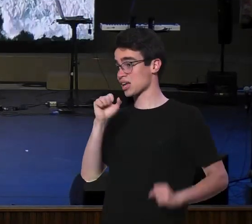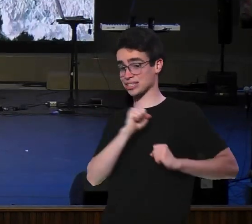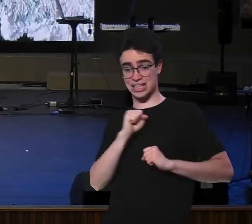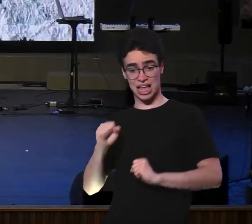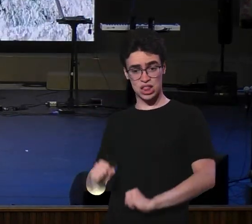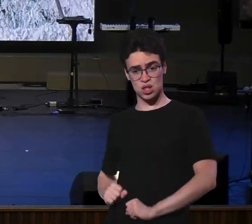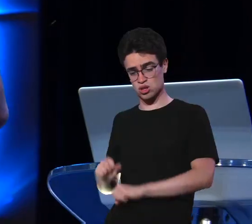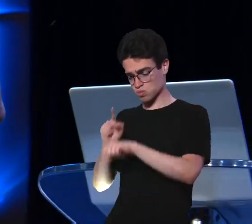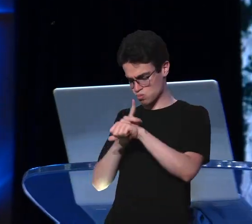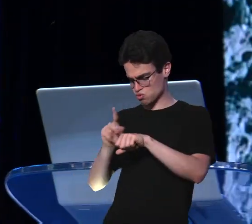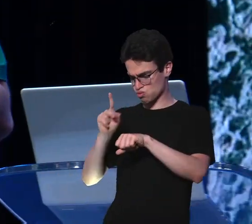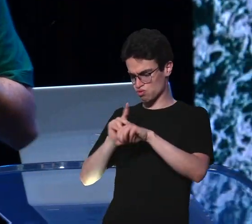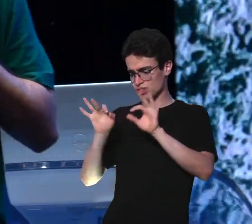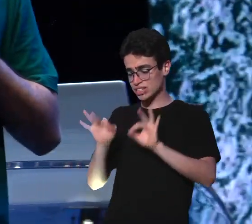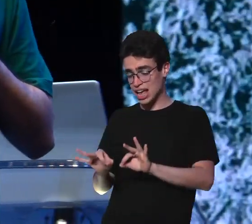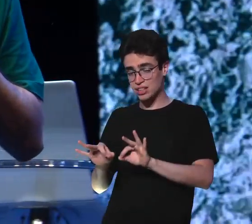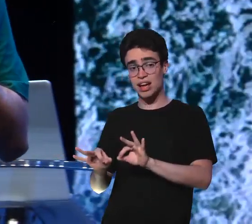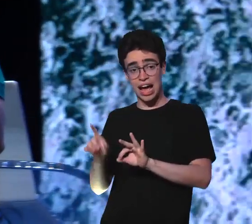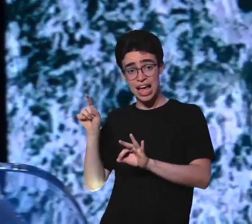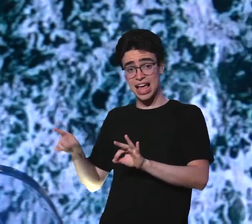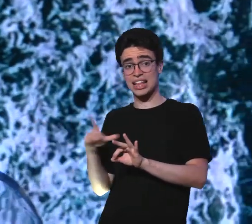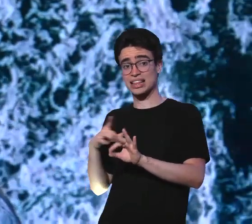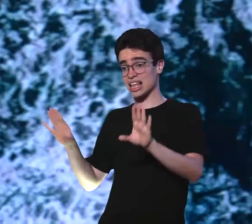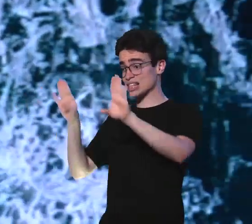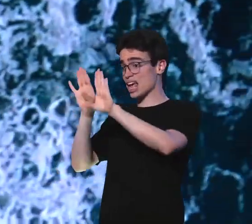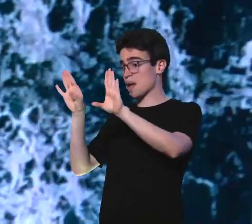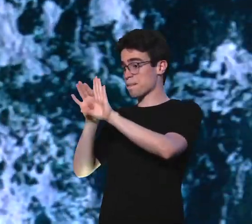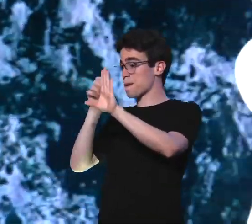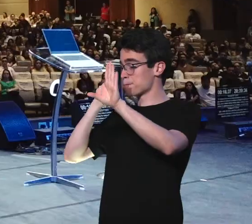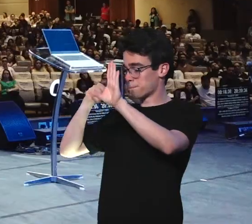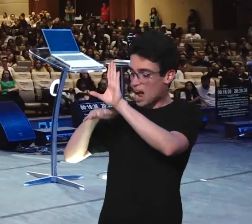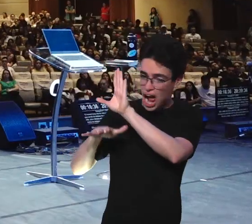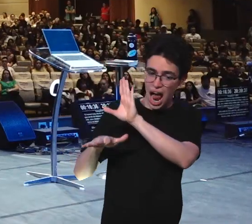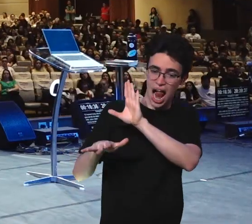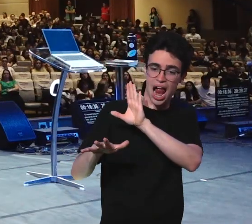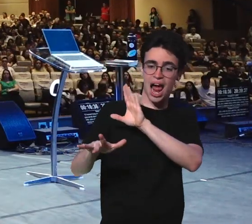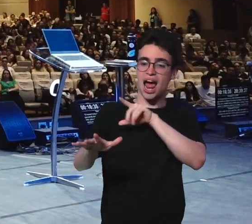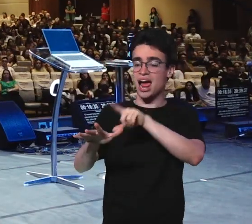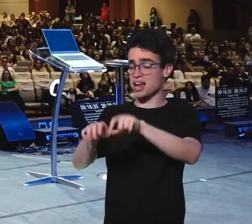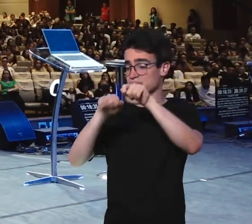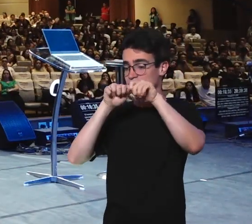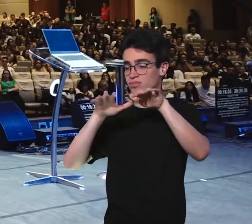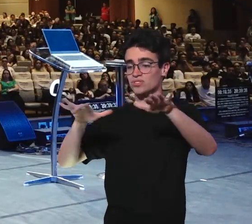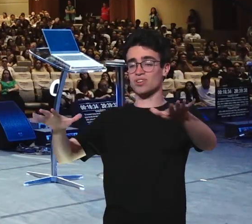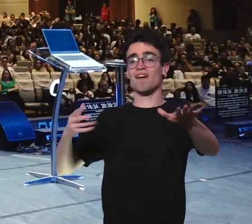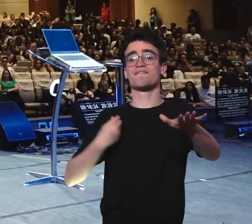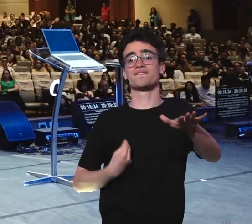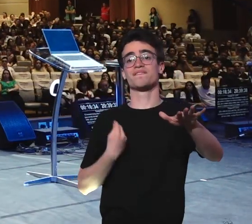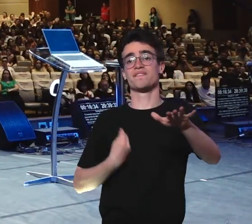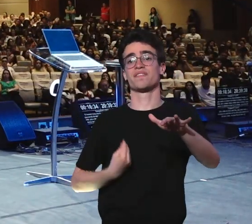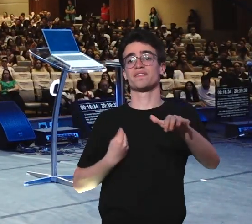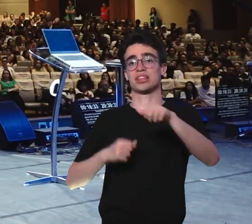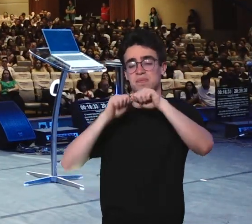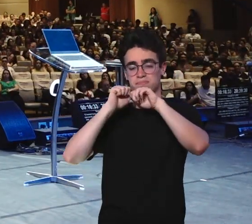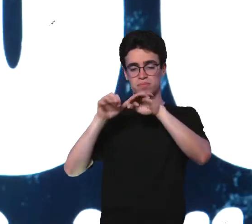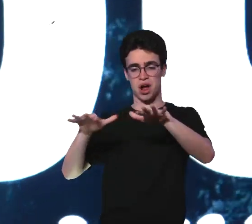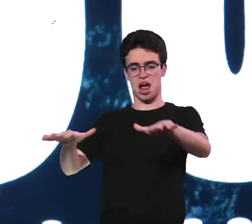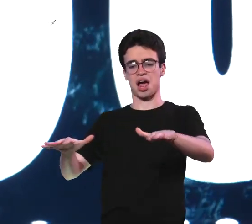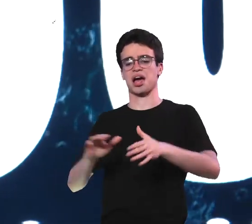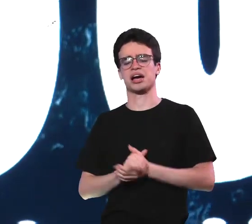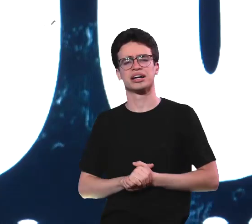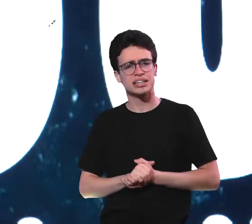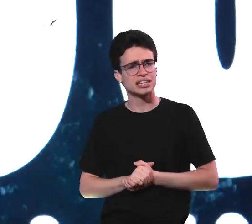por debaixo da porta do templo, e ela vai se tornar um rio, que por onde ele passar vai levar vida. O que Deus estava